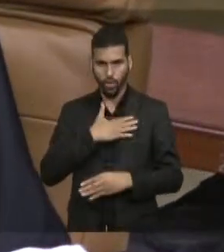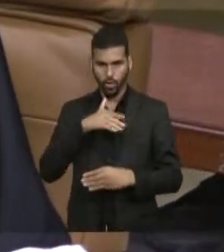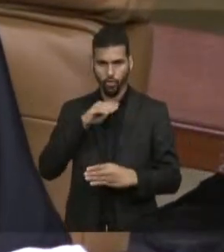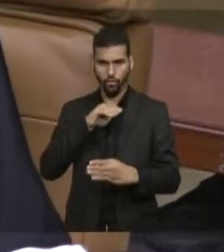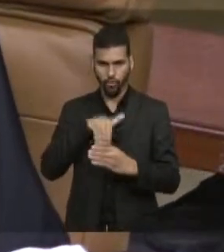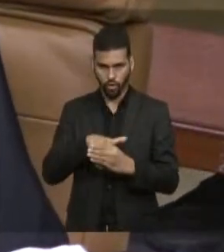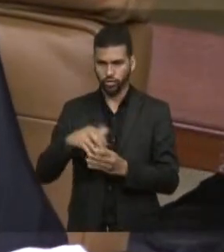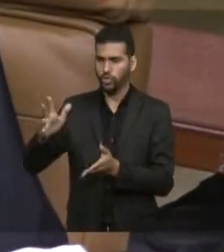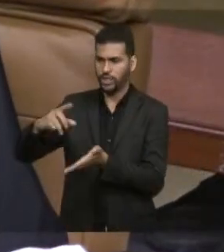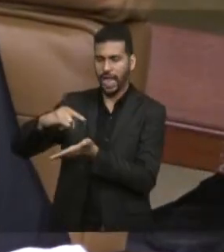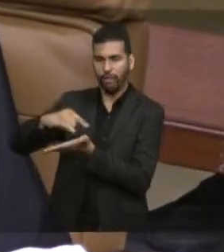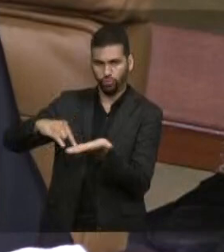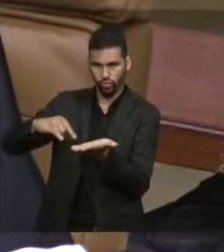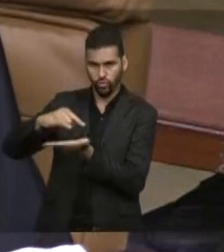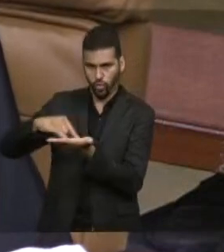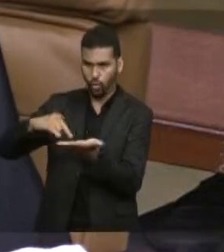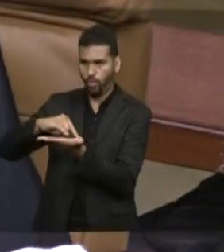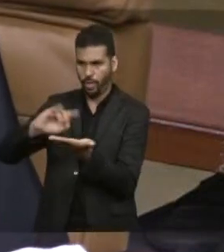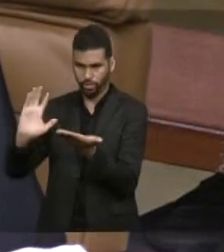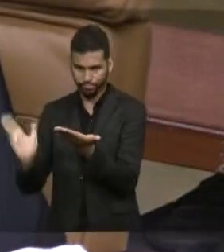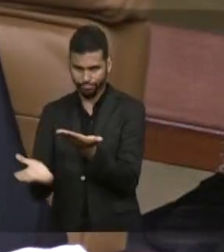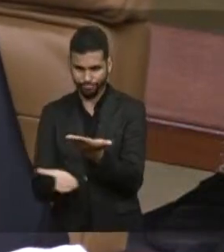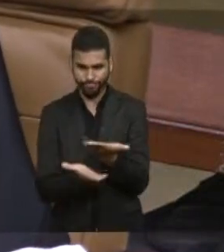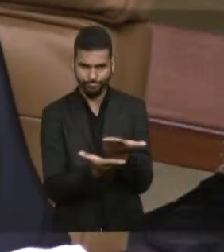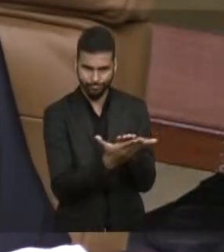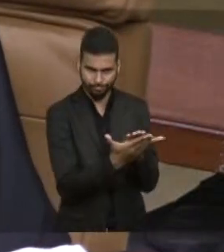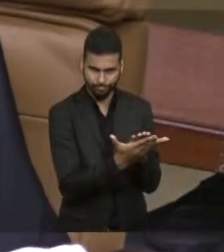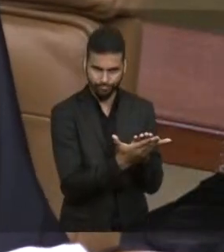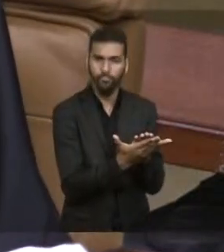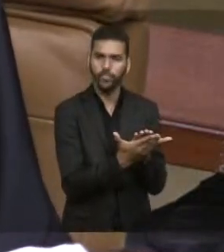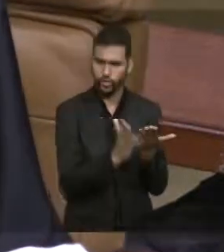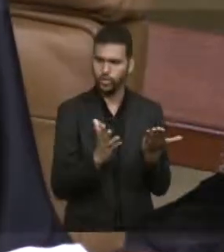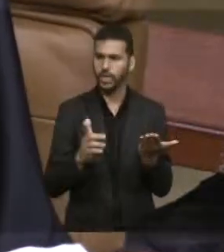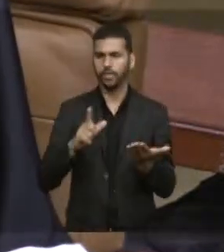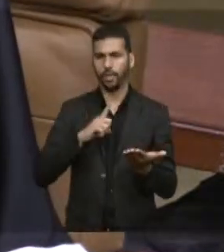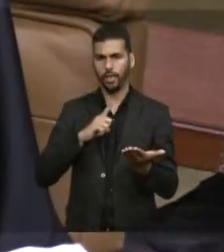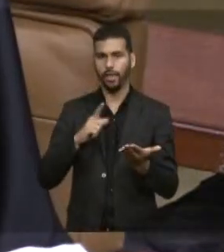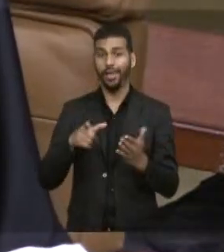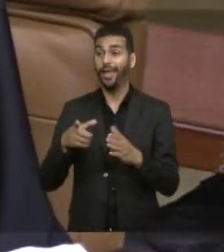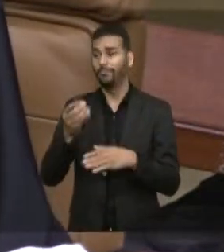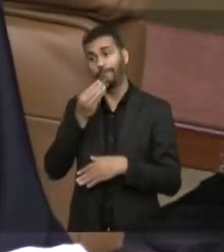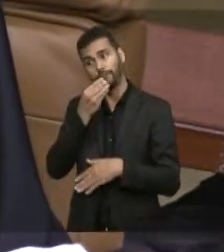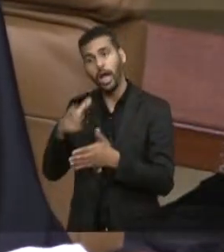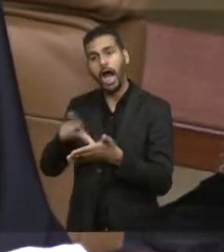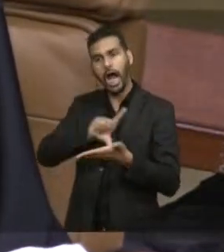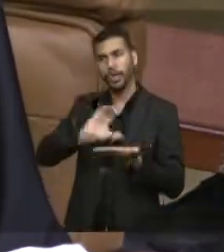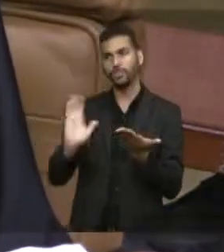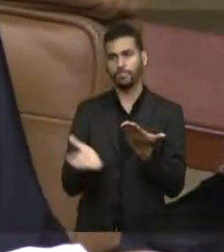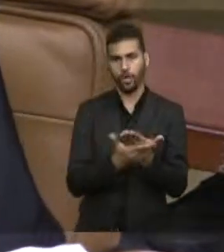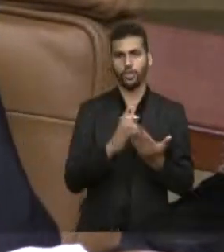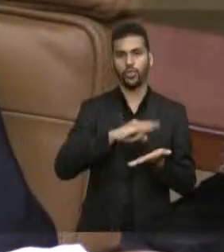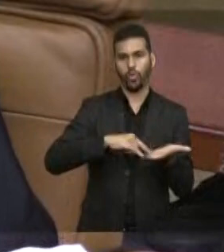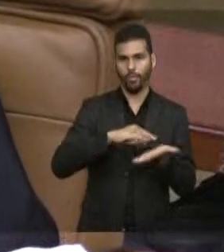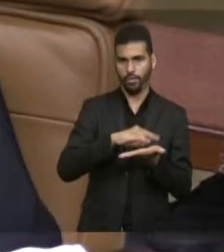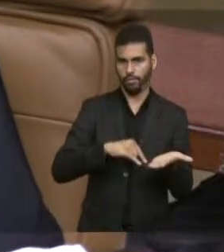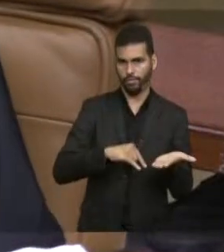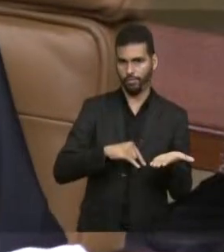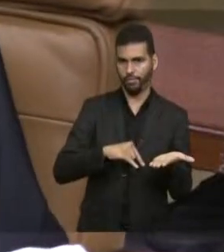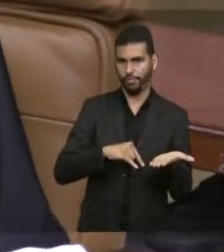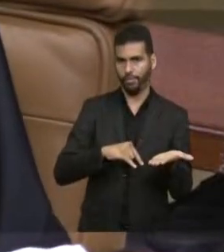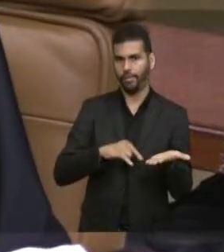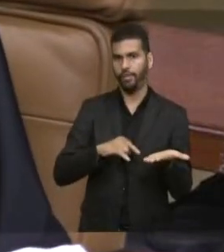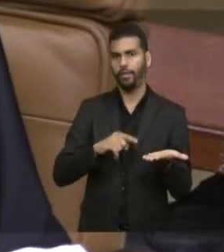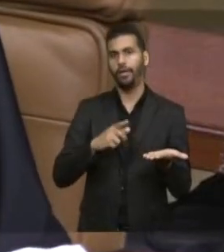ajuntada do ato normativo impugnado tempestivamente embora de vez constatar da Inicial mas a